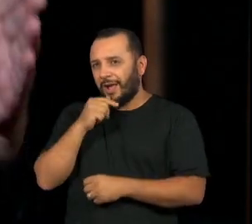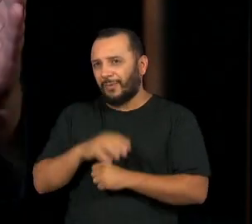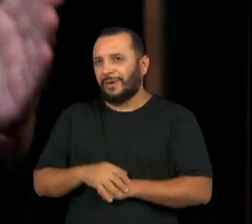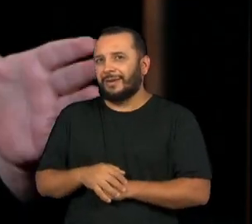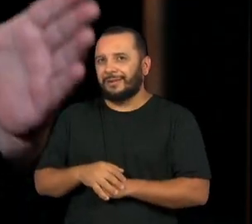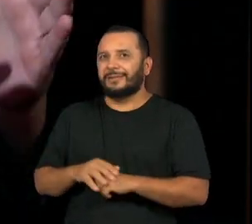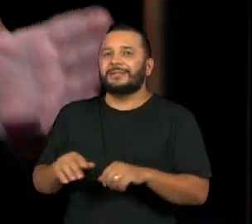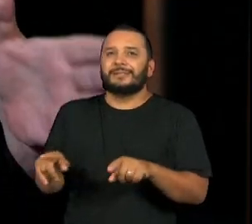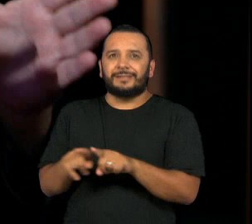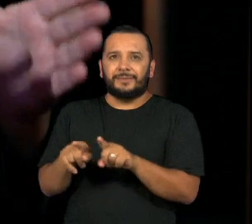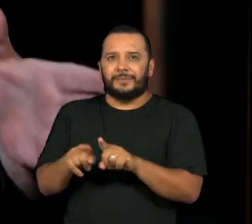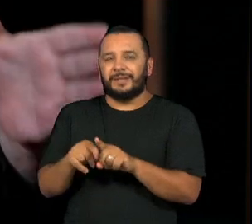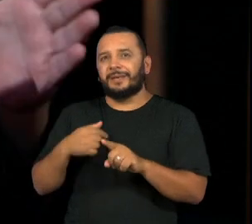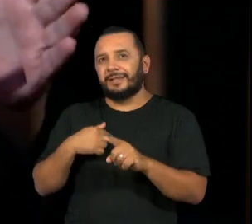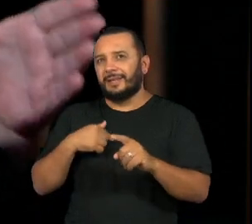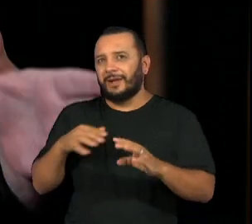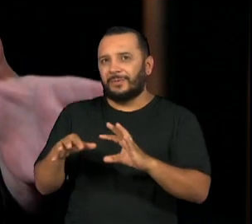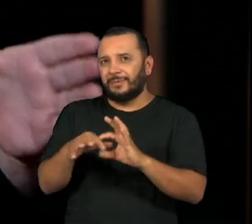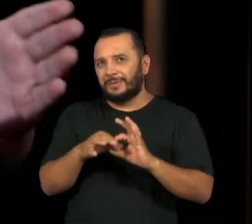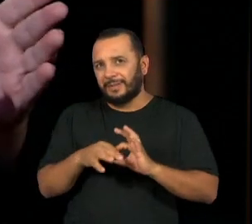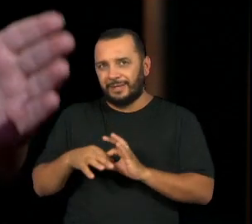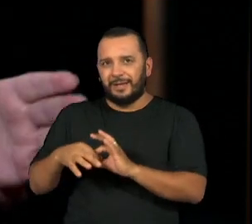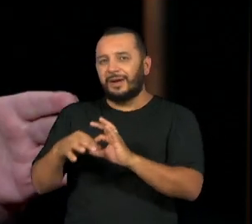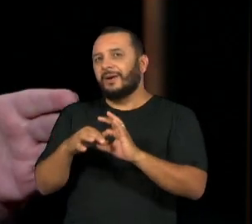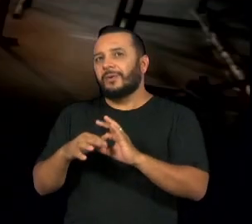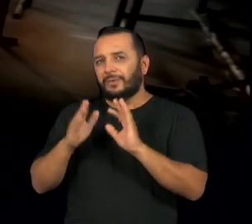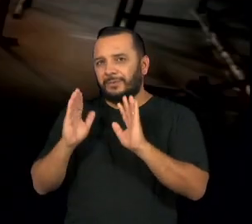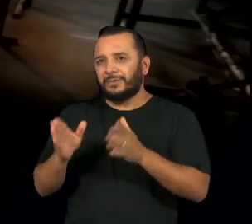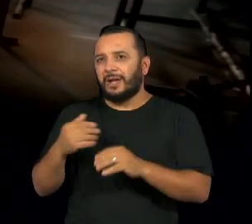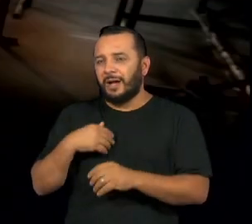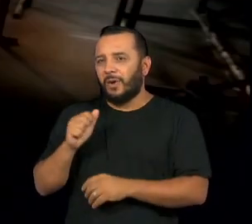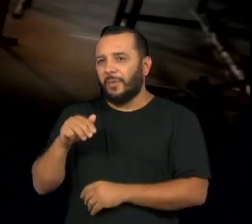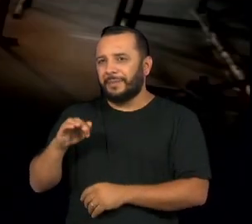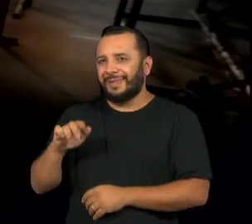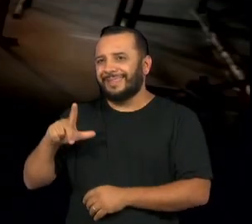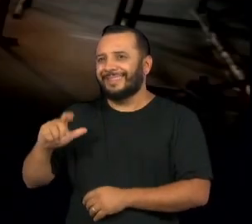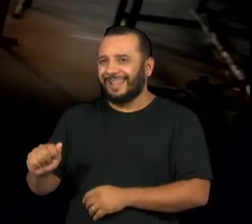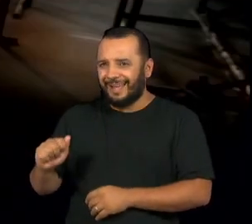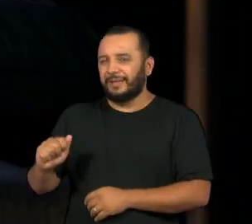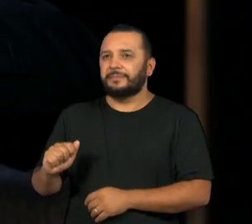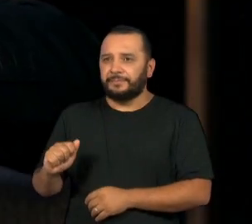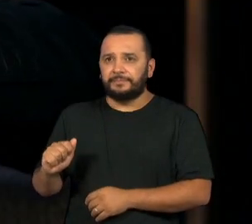A união das almas do mundo pelas águas, Omindá. Para você ter uma ideia,